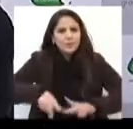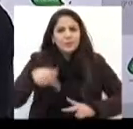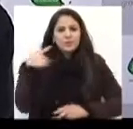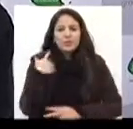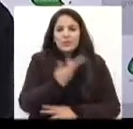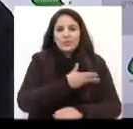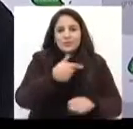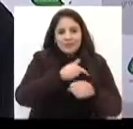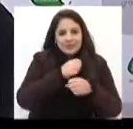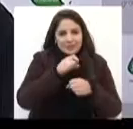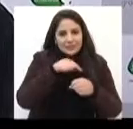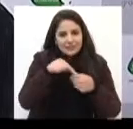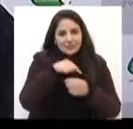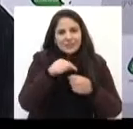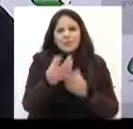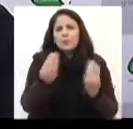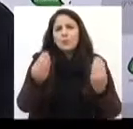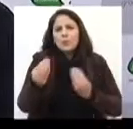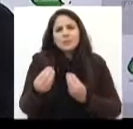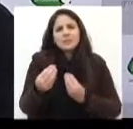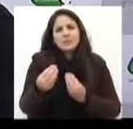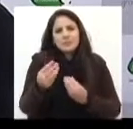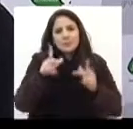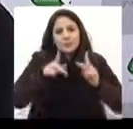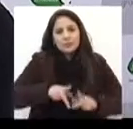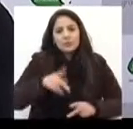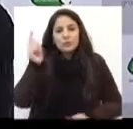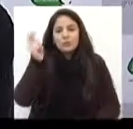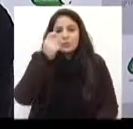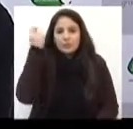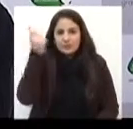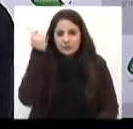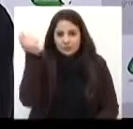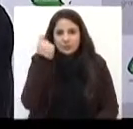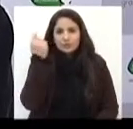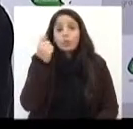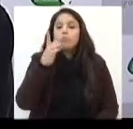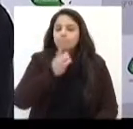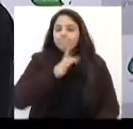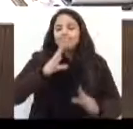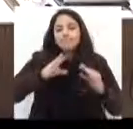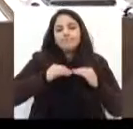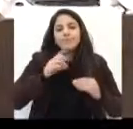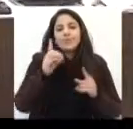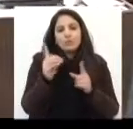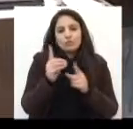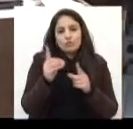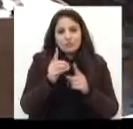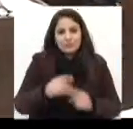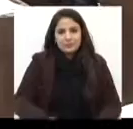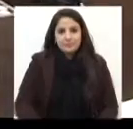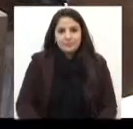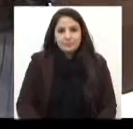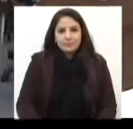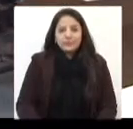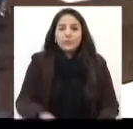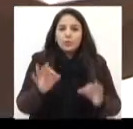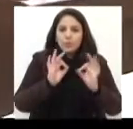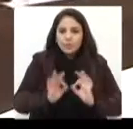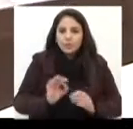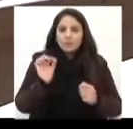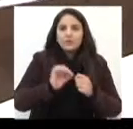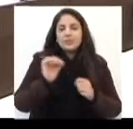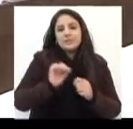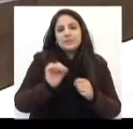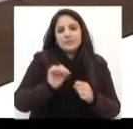cidade, milhares de pessoas no Rio Grande do Sul e no Brasil, crianças são portadoras da diabetes. O projeto também institui que a